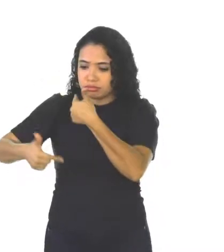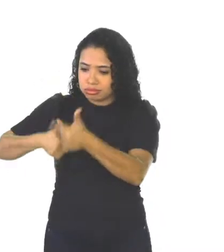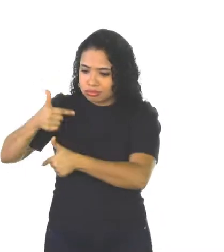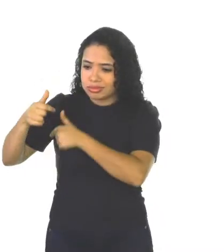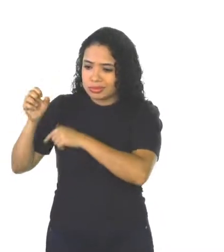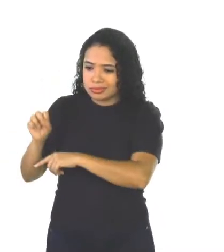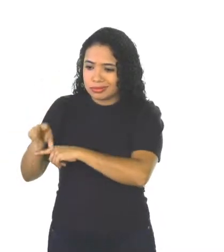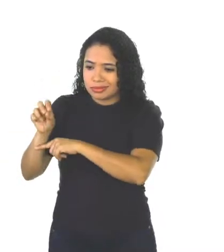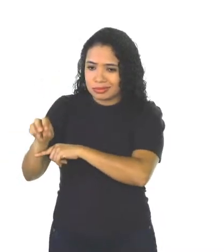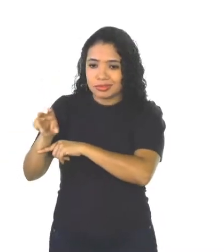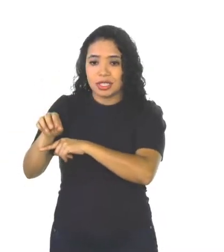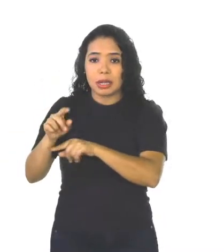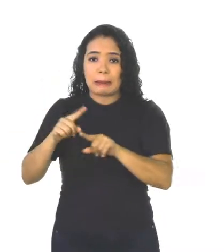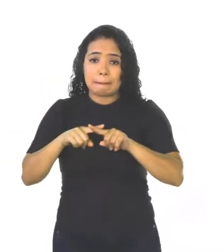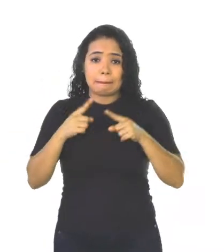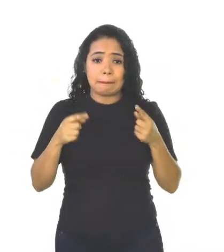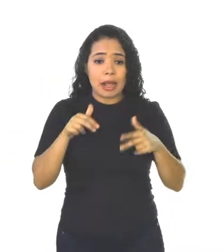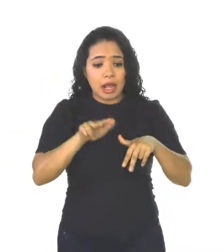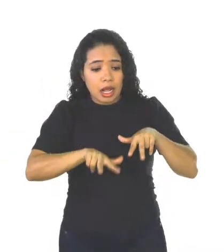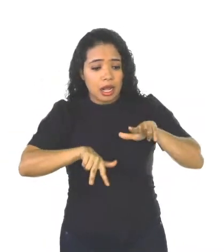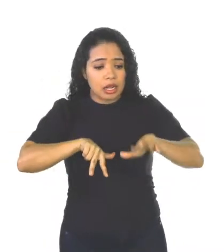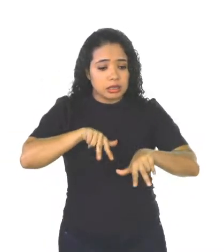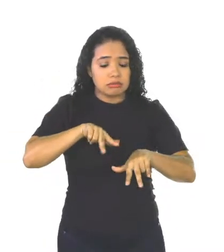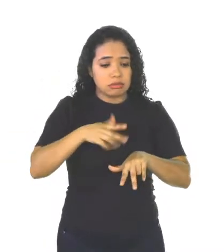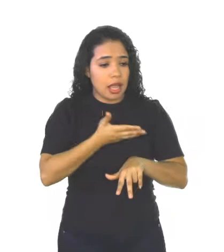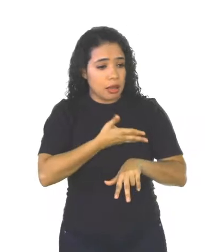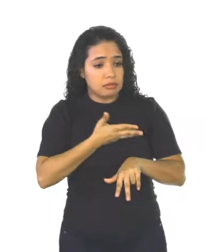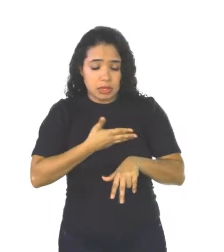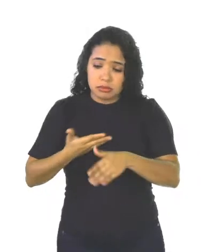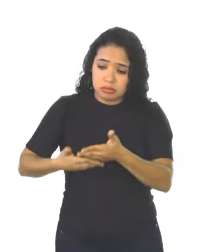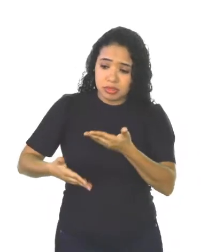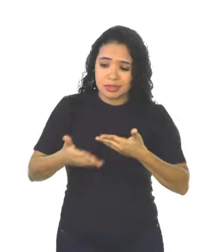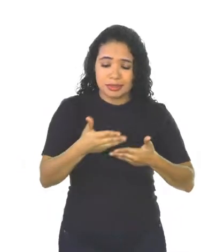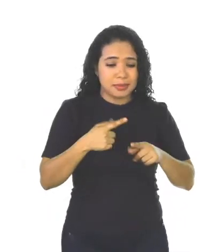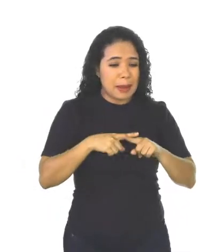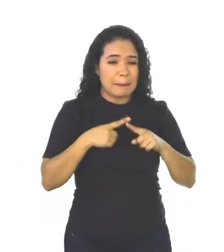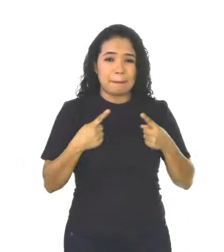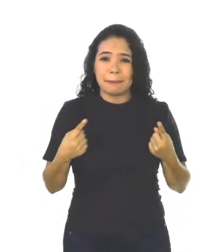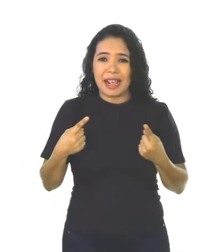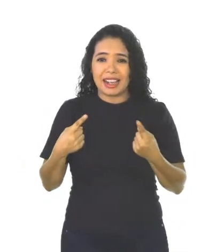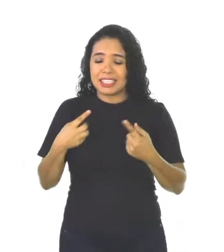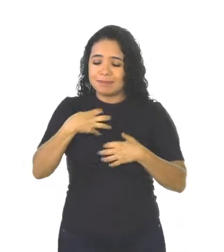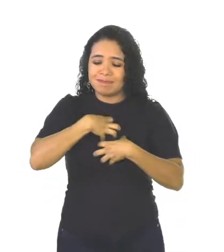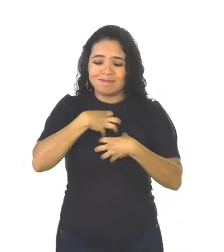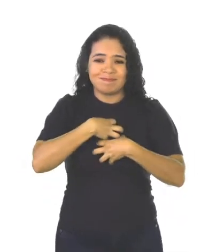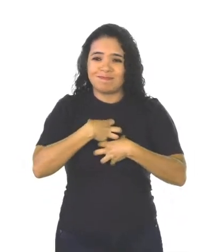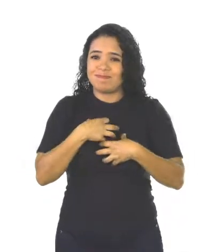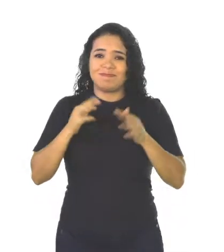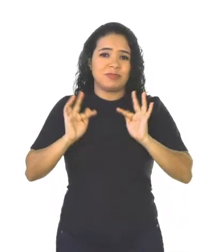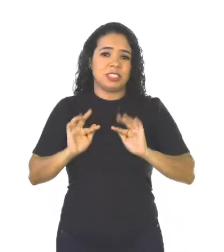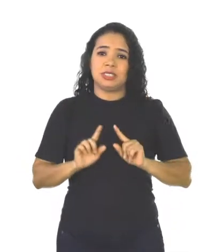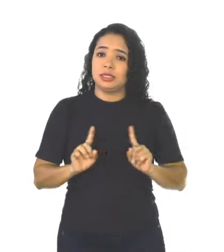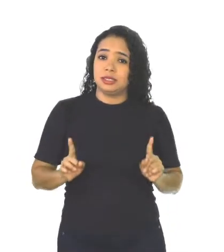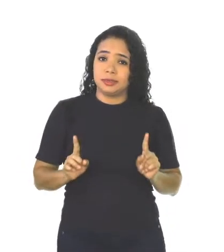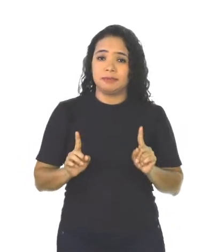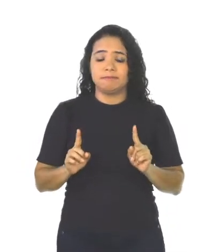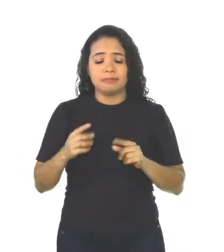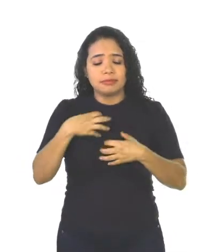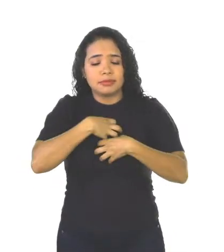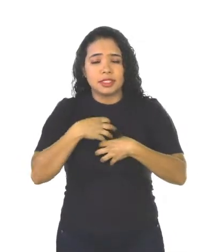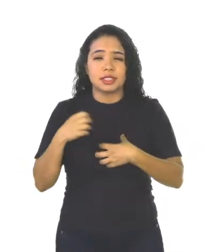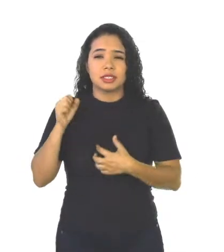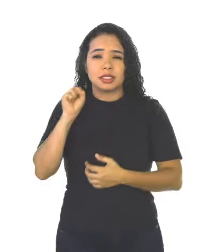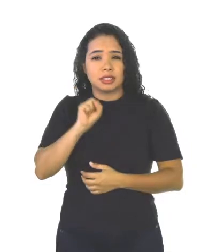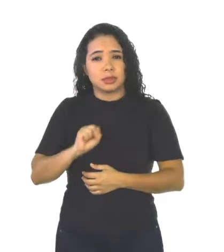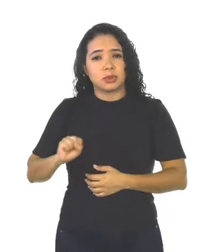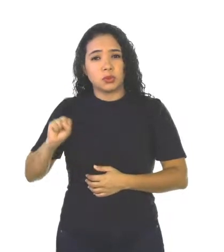Mas, embora todos fossem muito amigos, aquela não era a sua natureza. E Dodô sentia saudade de